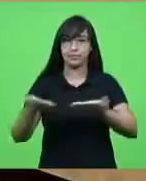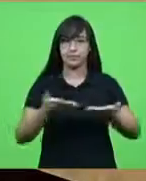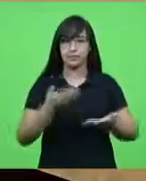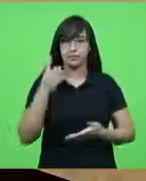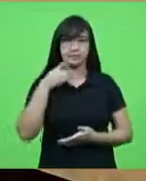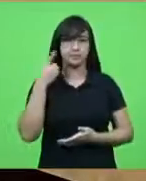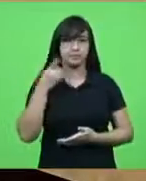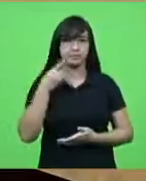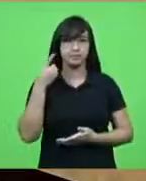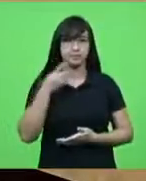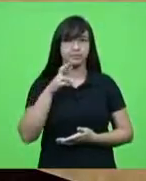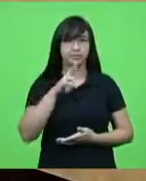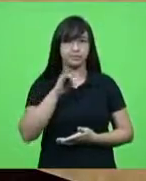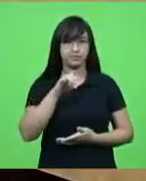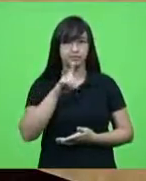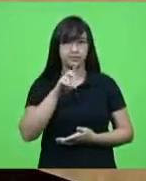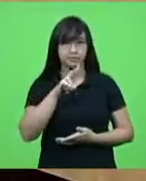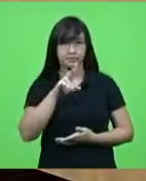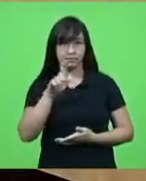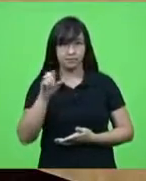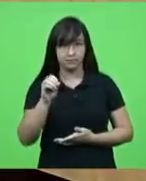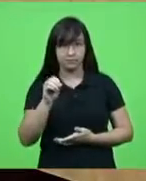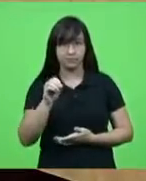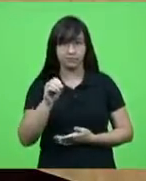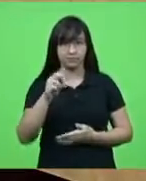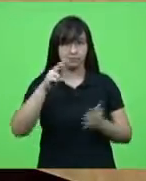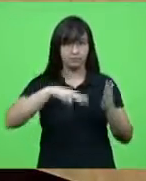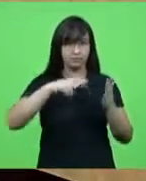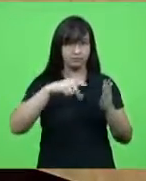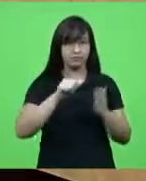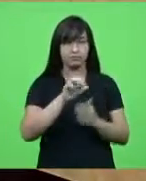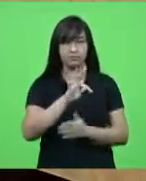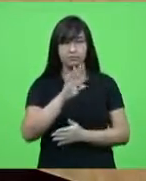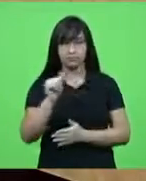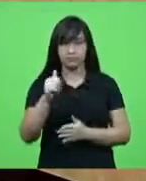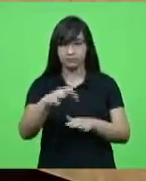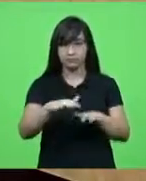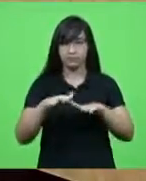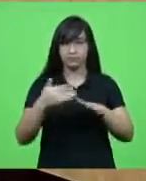deputado Rodrigo Minotto para que proceda a leitura da ata da sessão anterior.